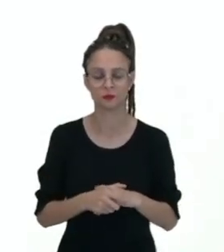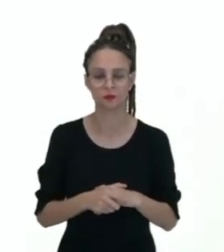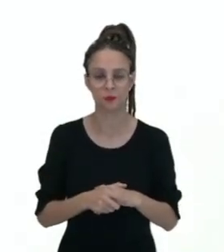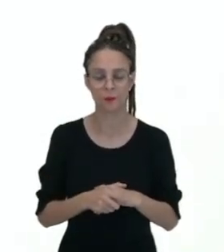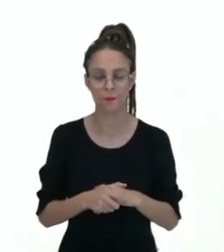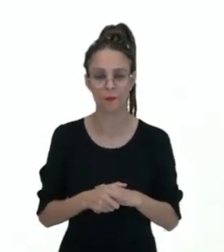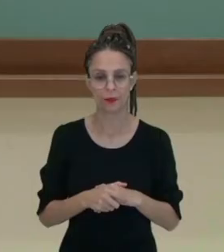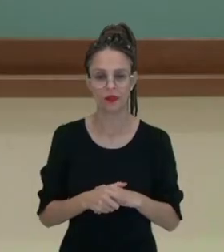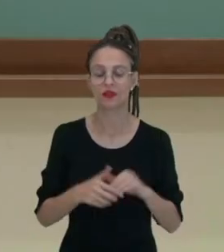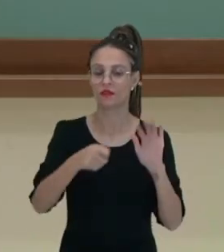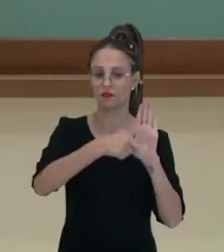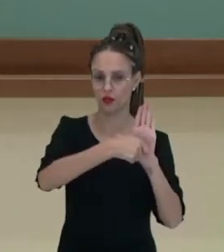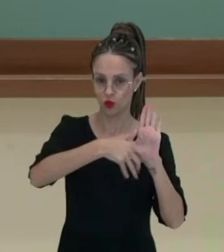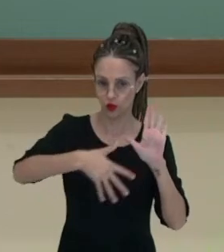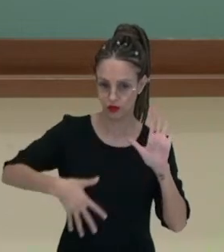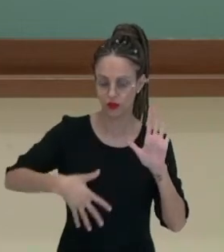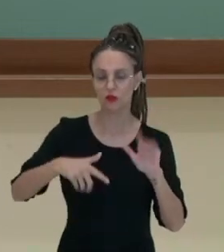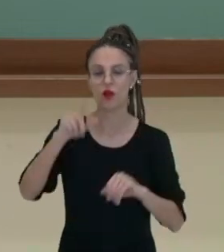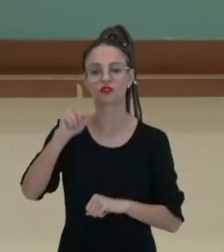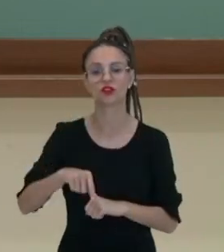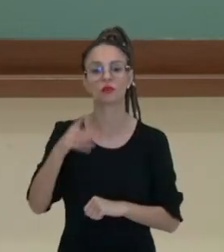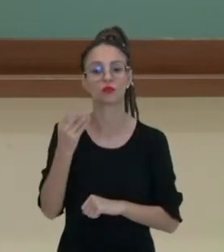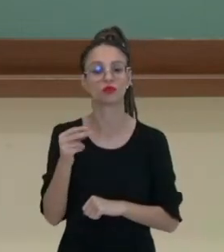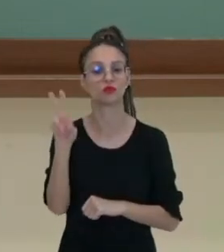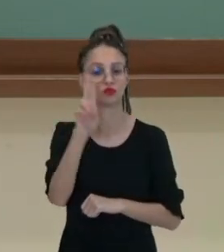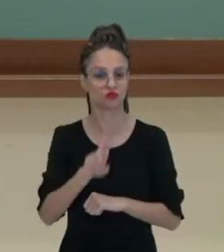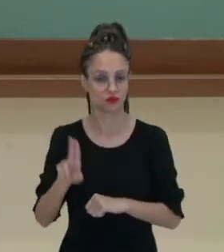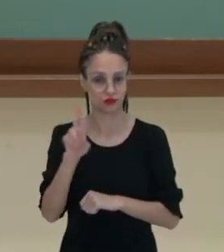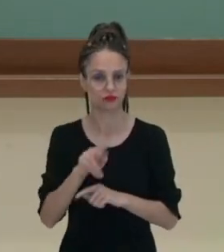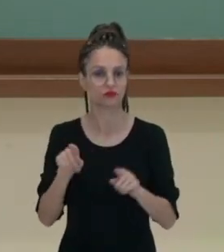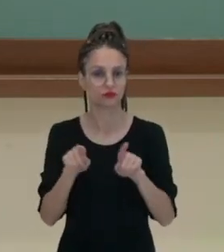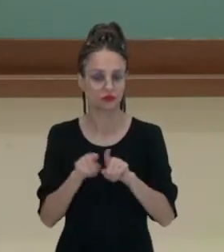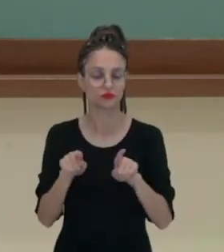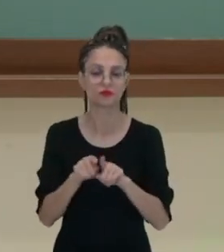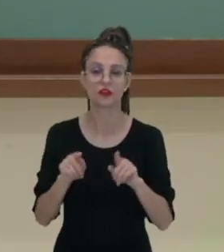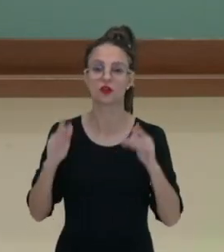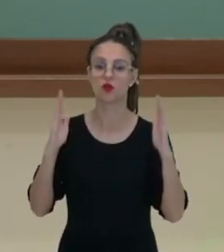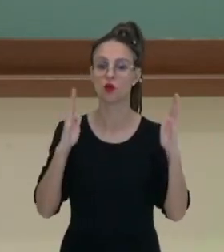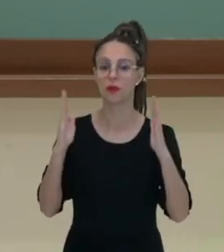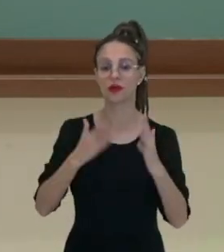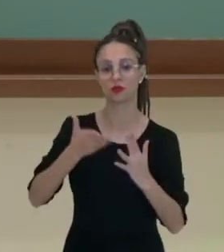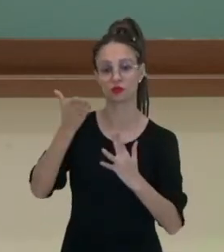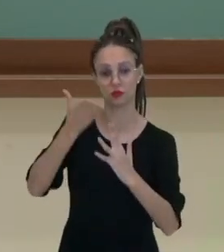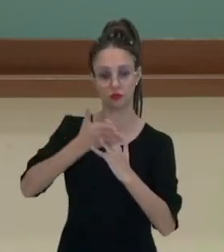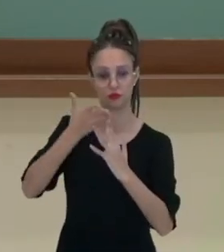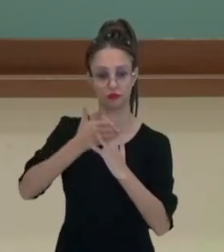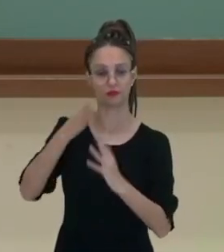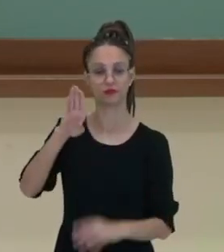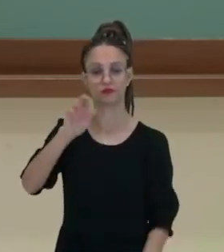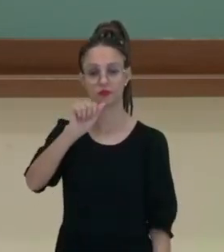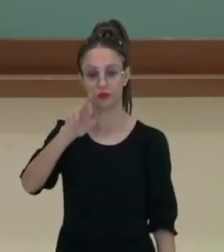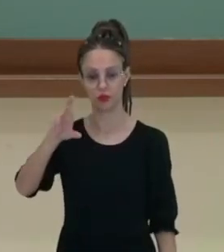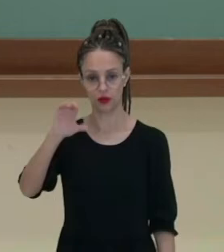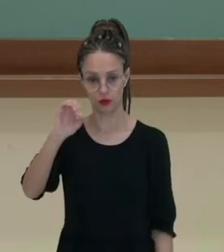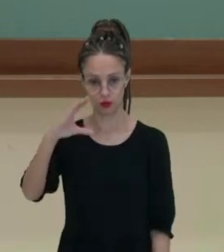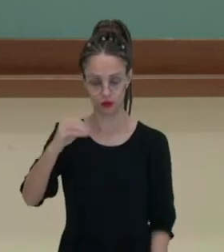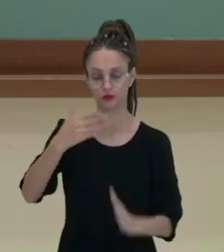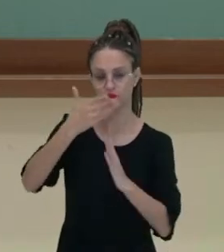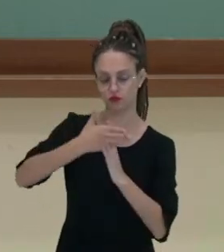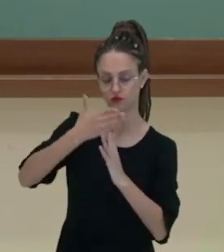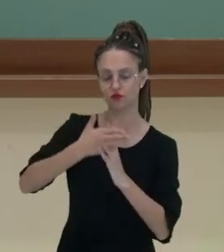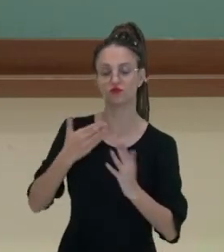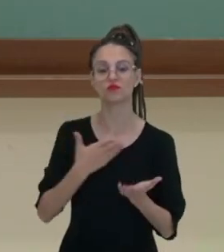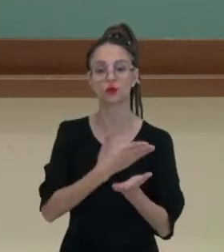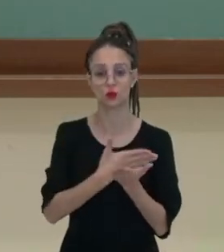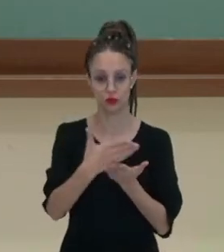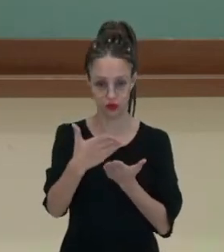As figuras de linguagem foram muito usadas também durante o período barroco. No início da literatura, no